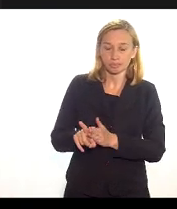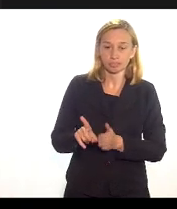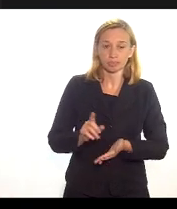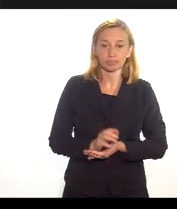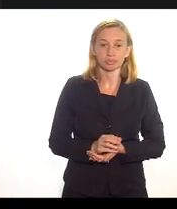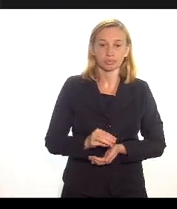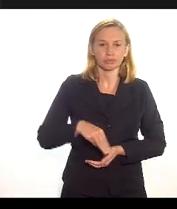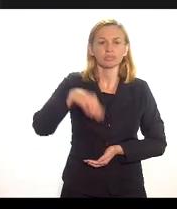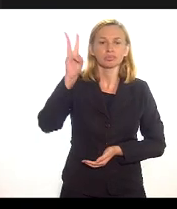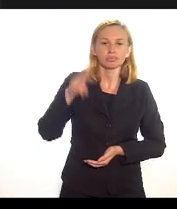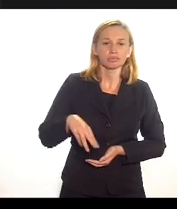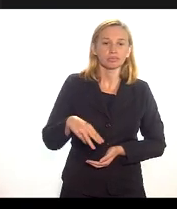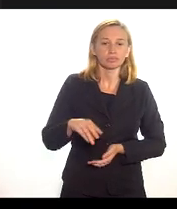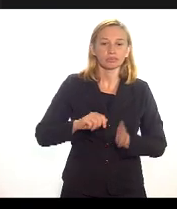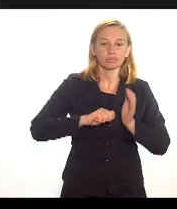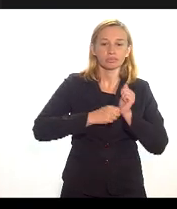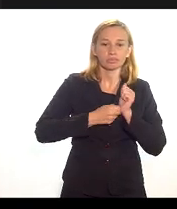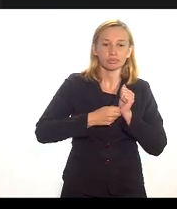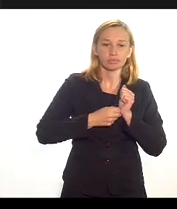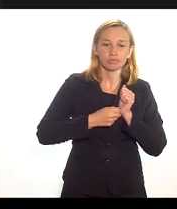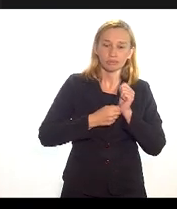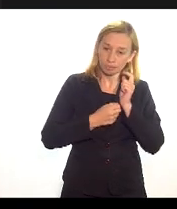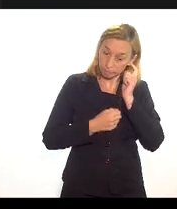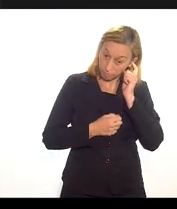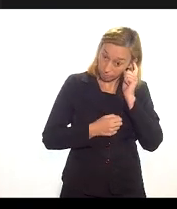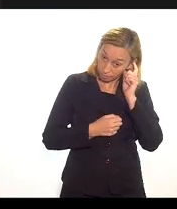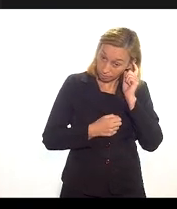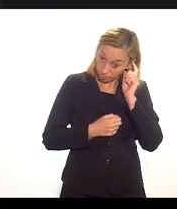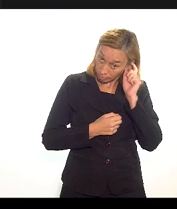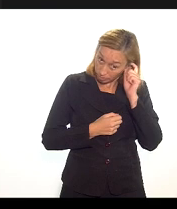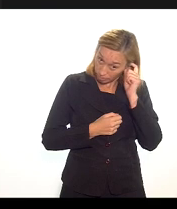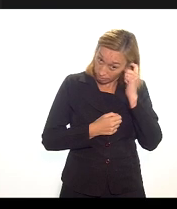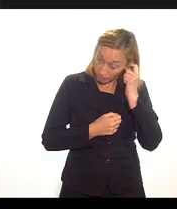Quem é que está com o som aberto, hein?